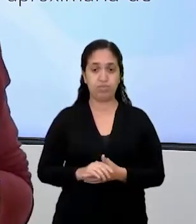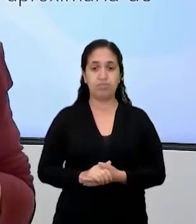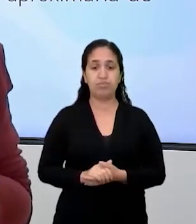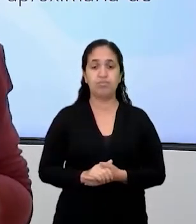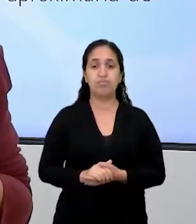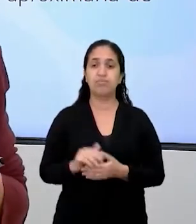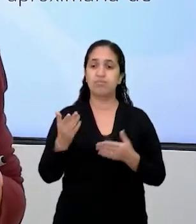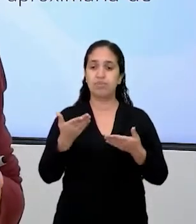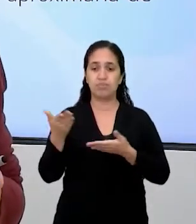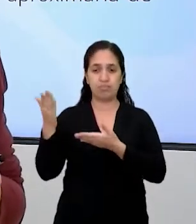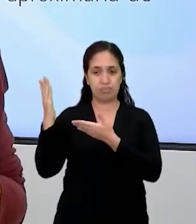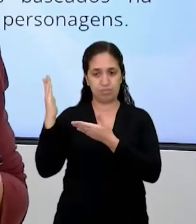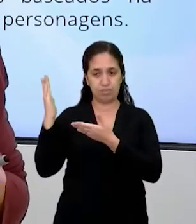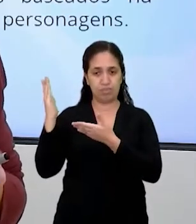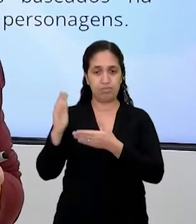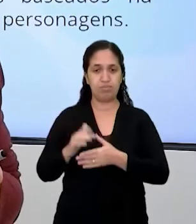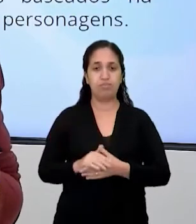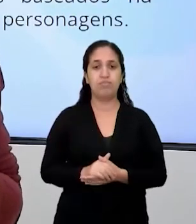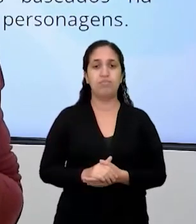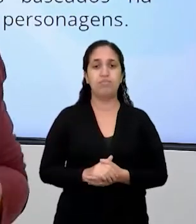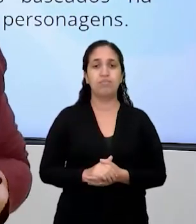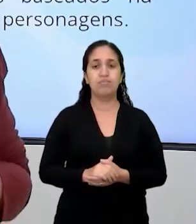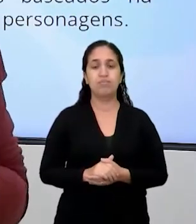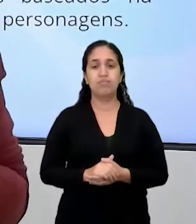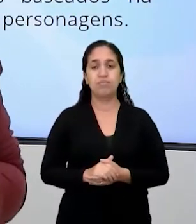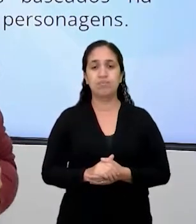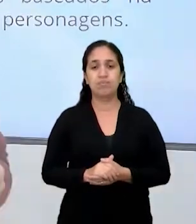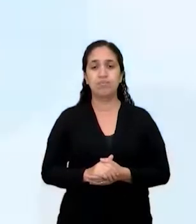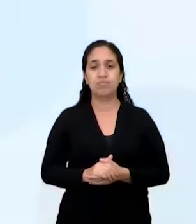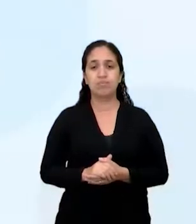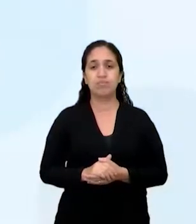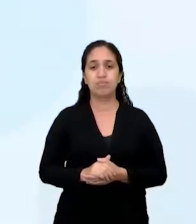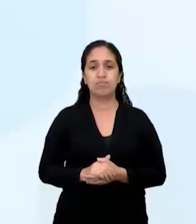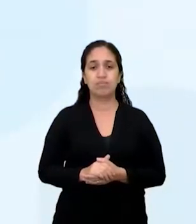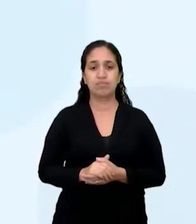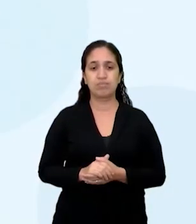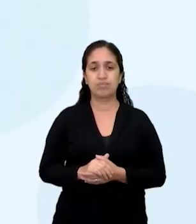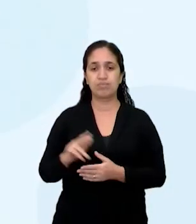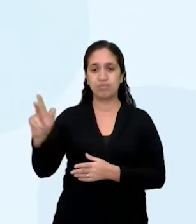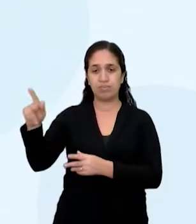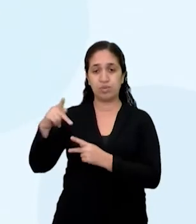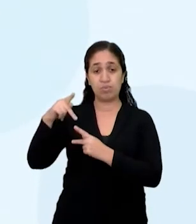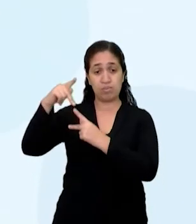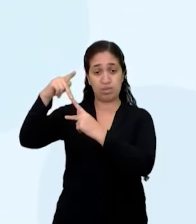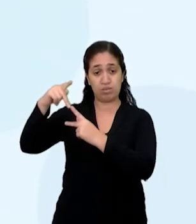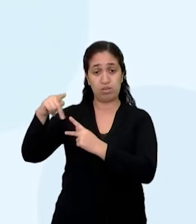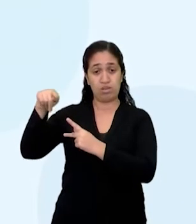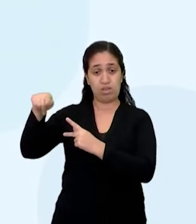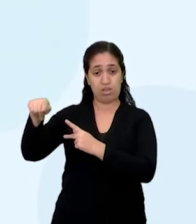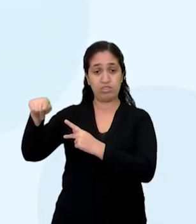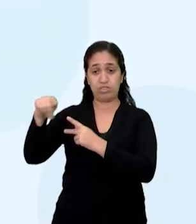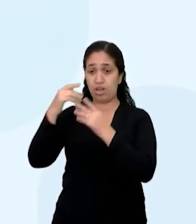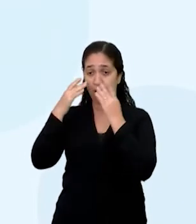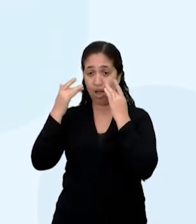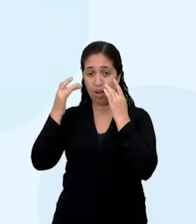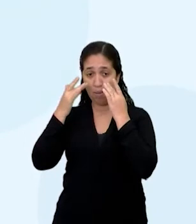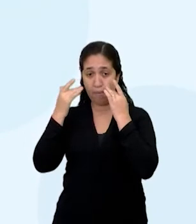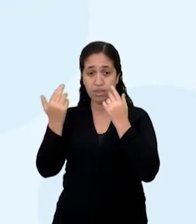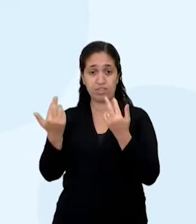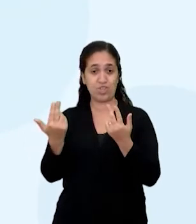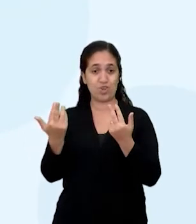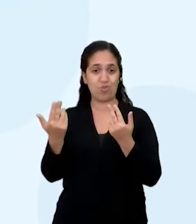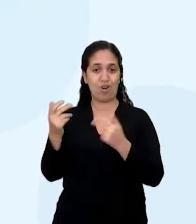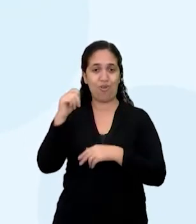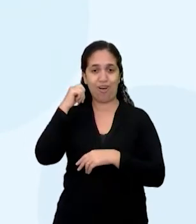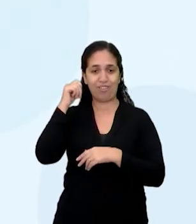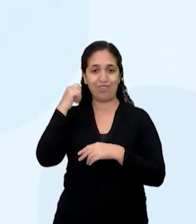lá, vamos continuar aqui. Você representa seu personagem exatamente como